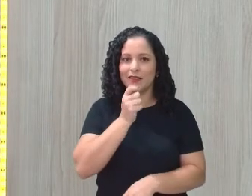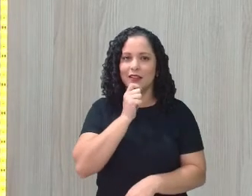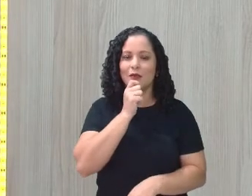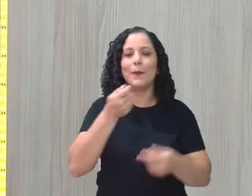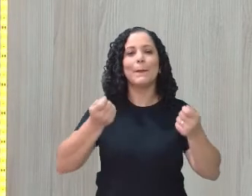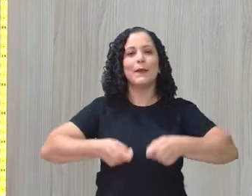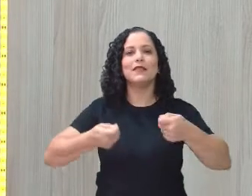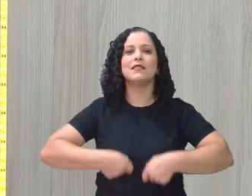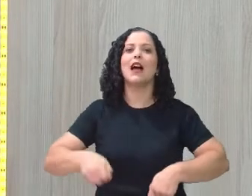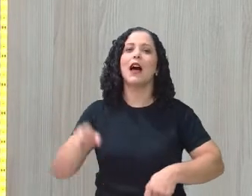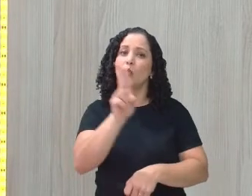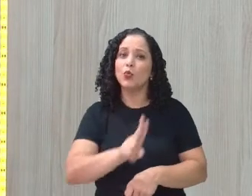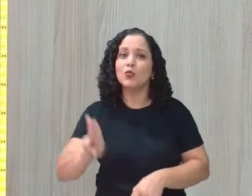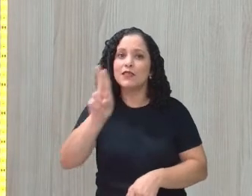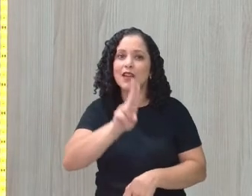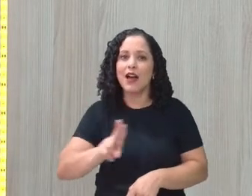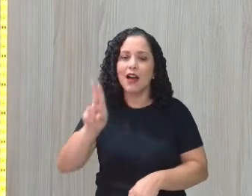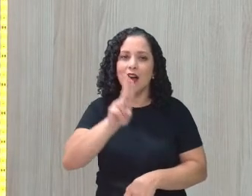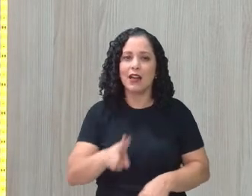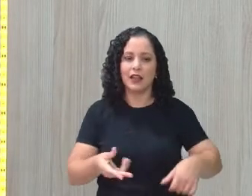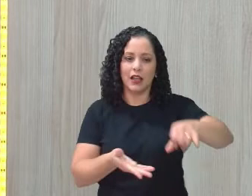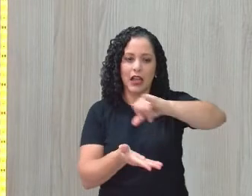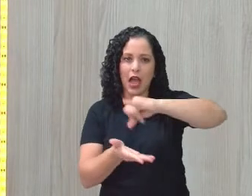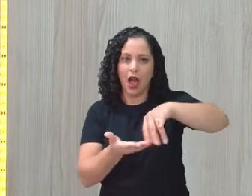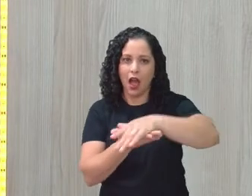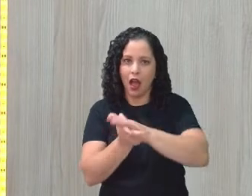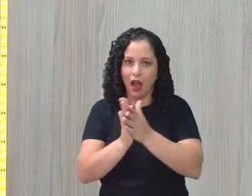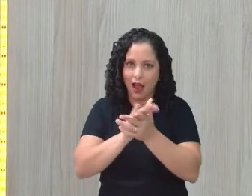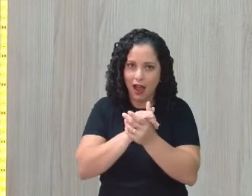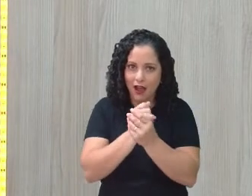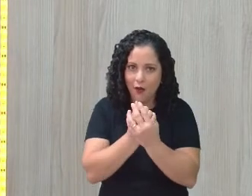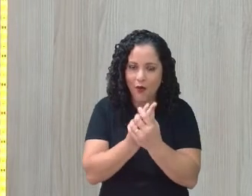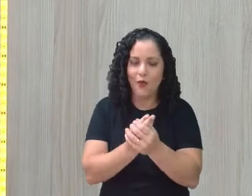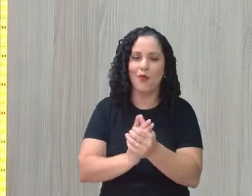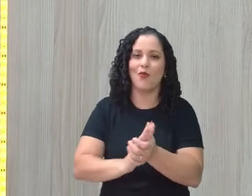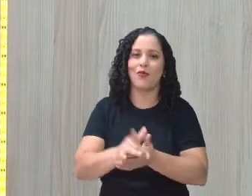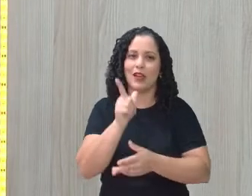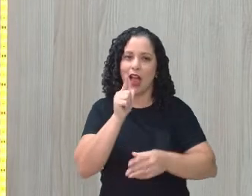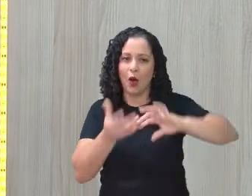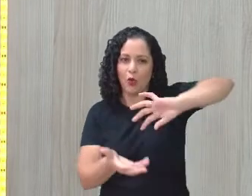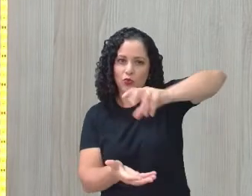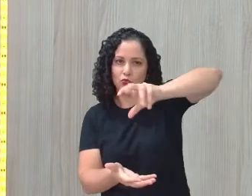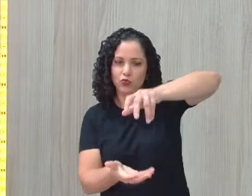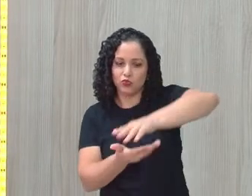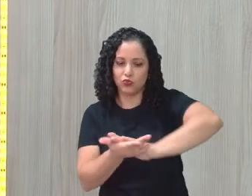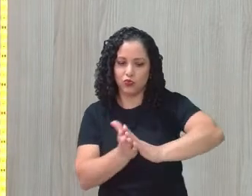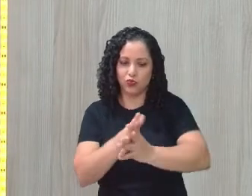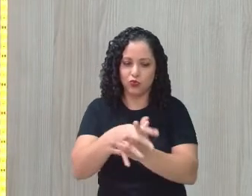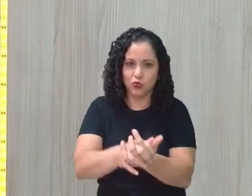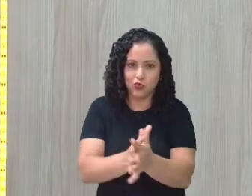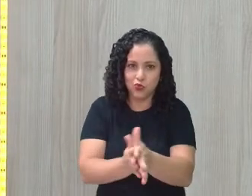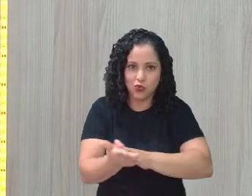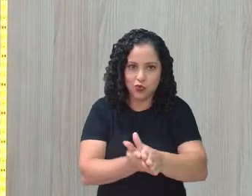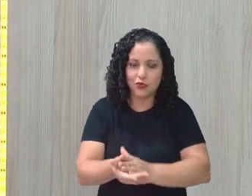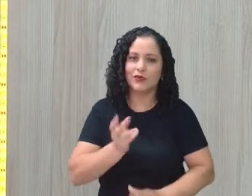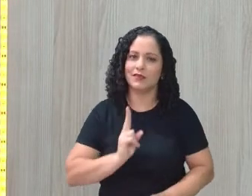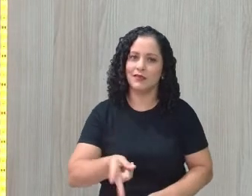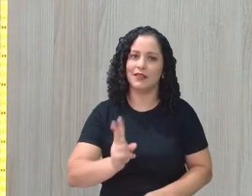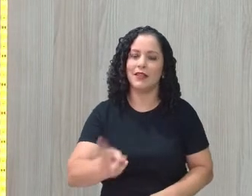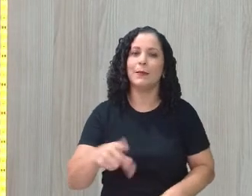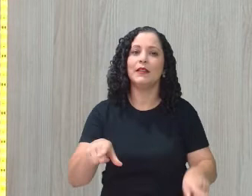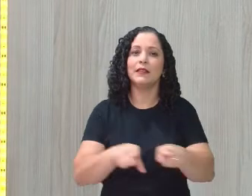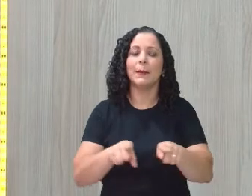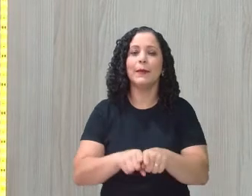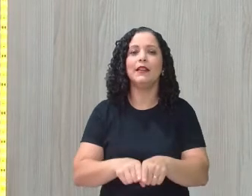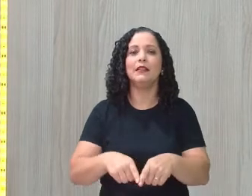continuam, né? O uso do álcool, lavar as mãos bastante com sabão, como a professora Adriana estava dizendo a vocês, o distanciamento, o uso